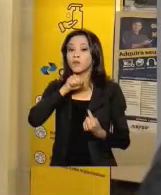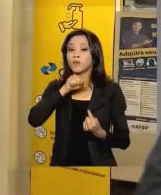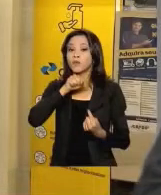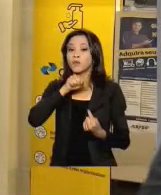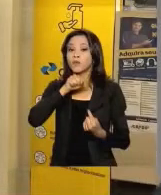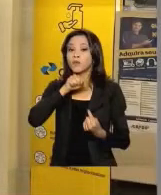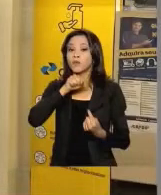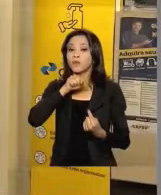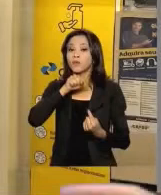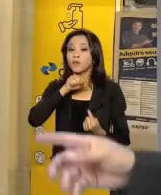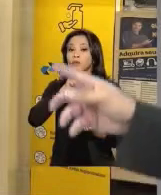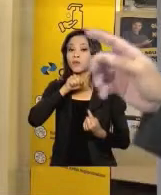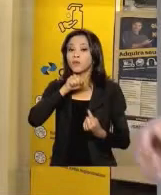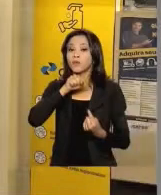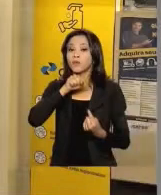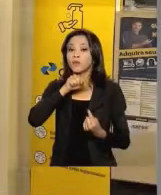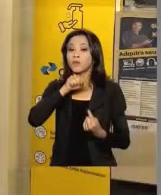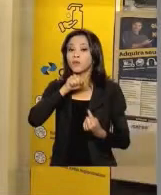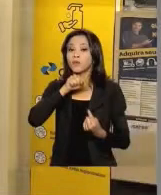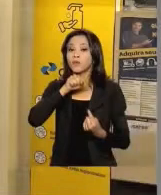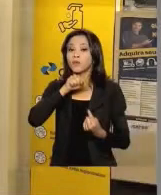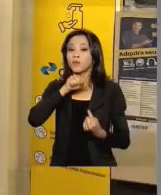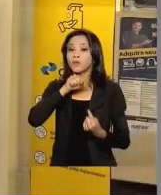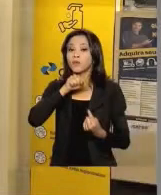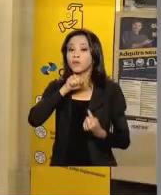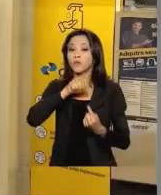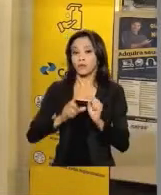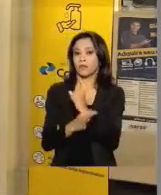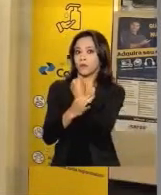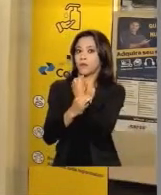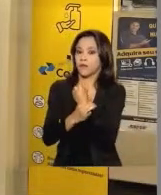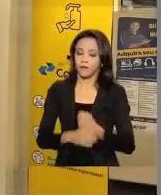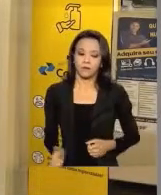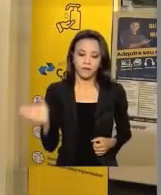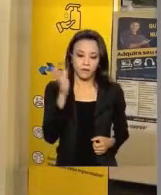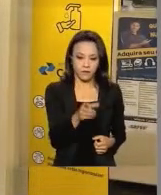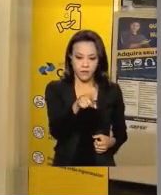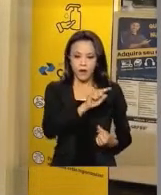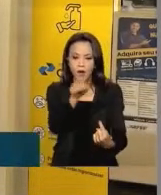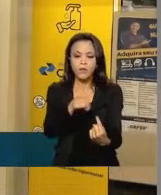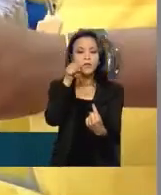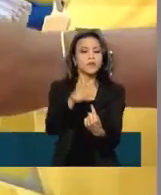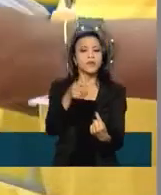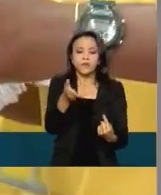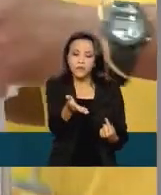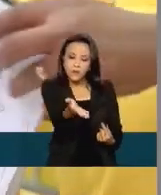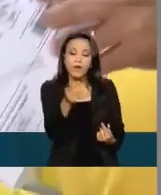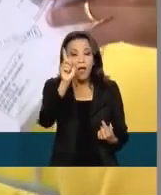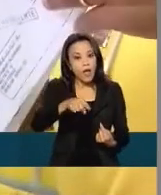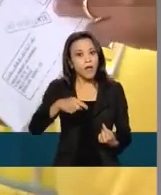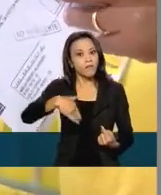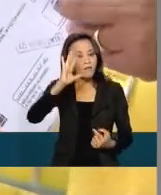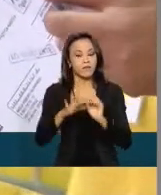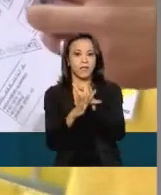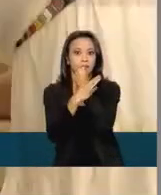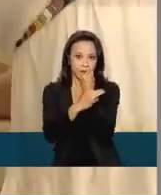Vamos acompanhar essa informação e o porquê dessa mudança, você fica sabendo agora. O objetivo da medida é garantir mais